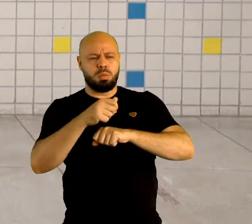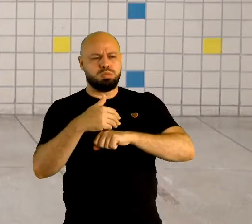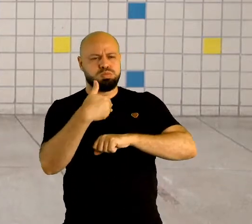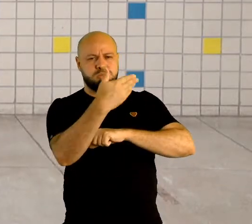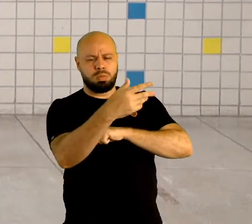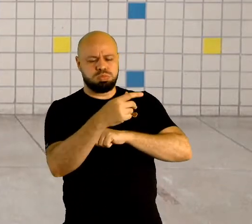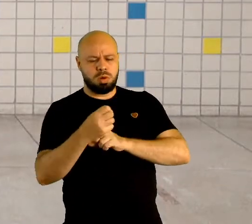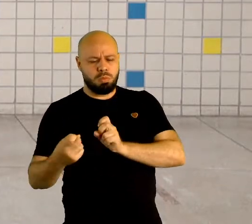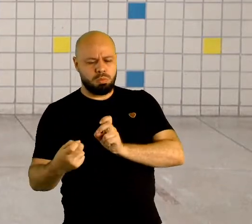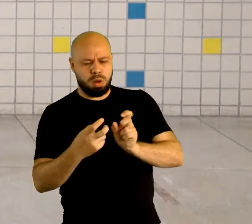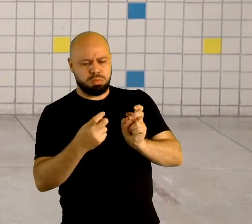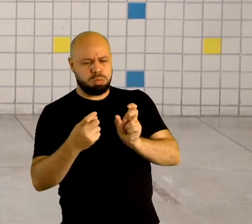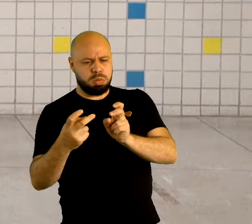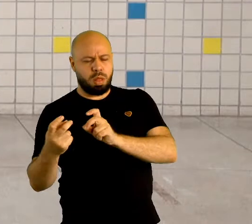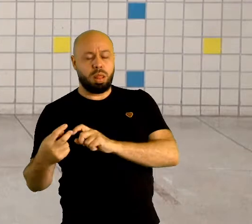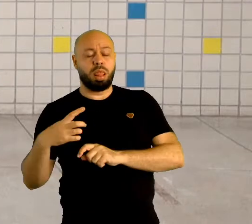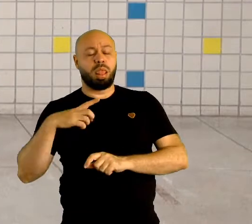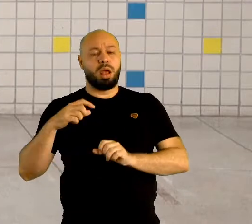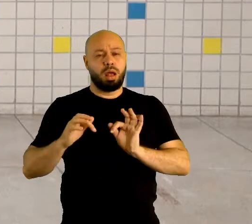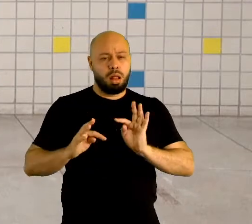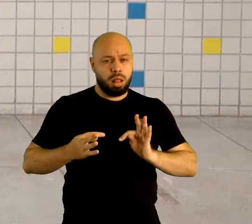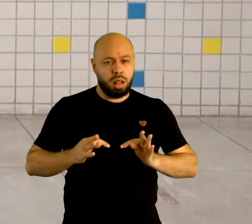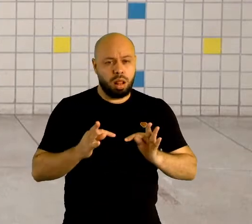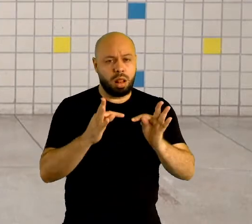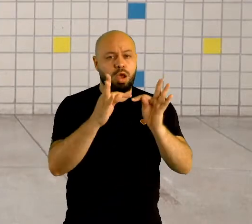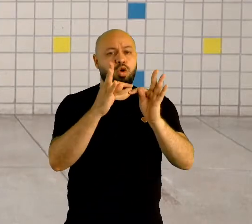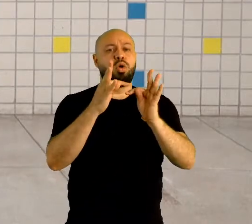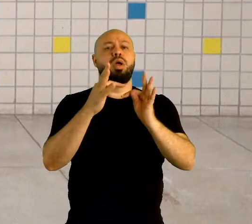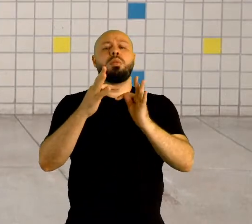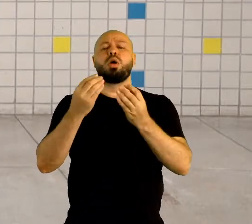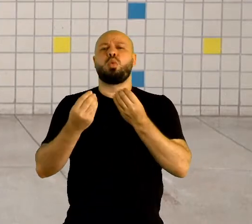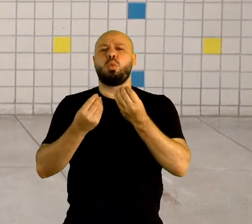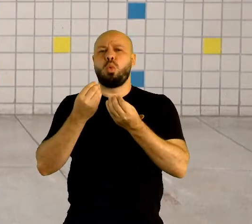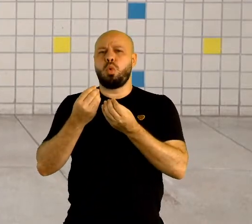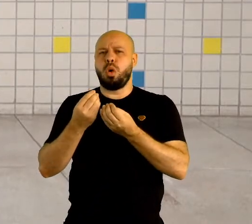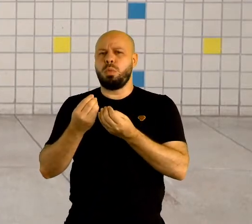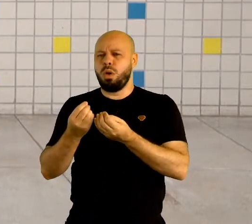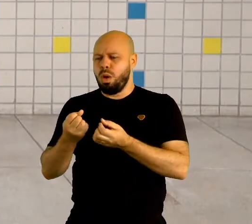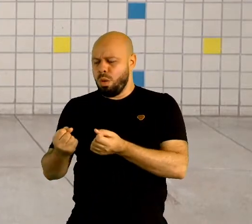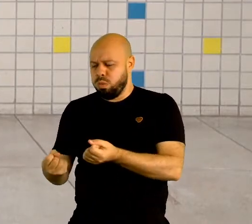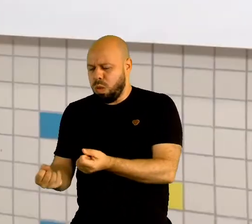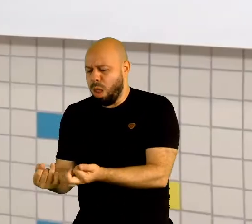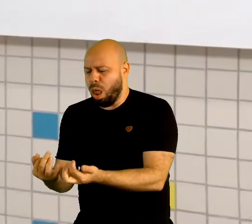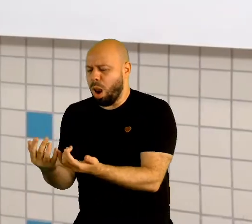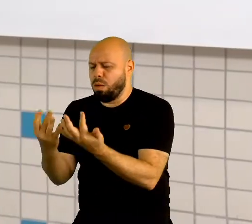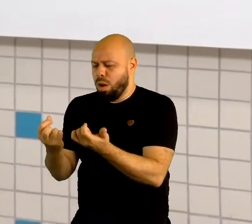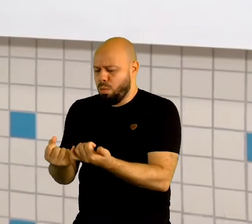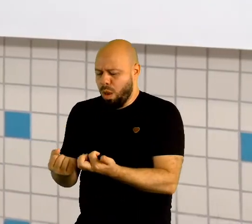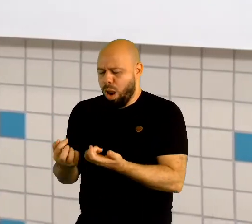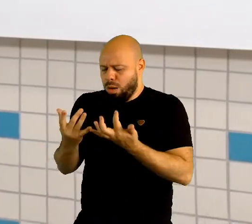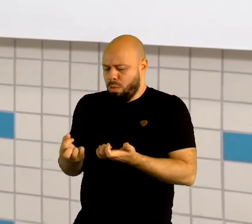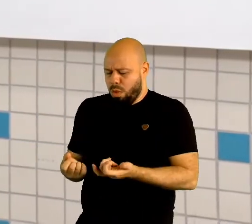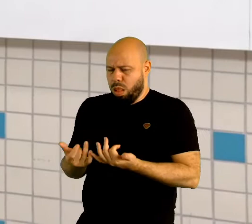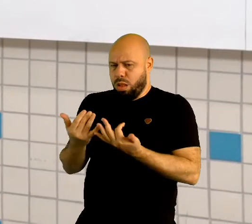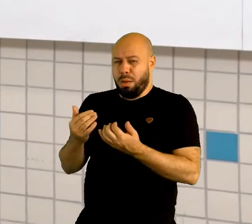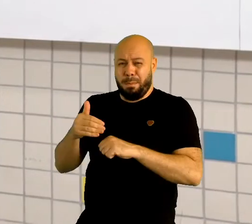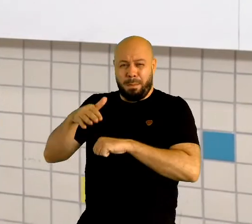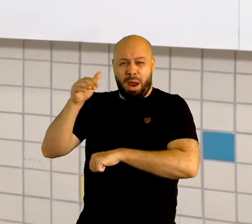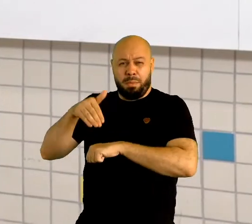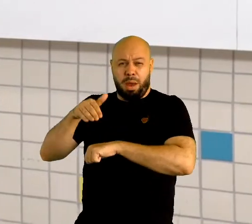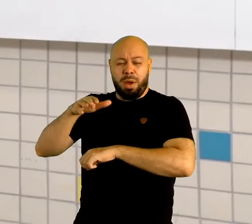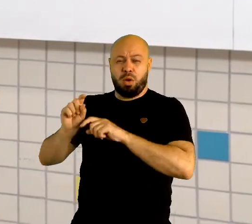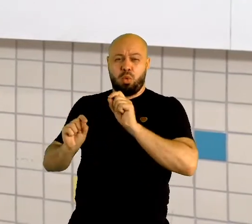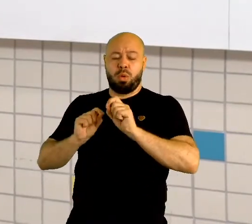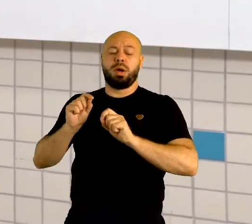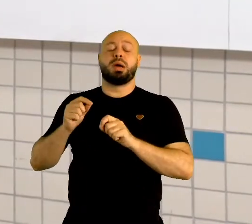uso de tecnologias para aumentar a produtividade. Meninos, e na agricultura moderna, a mão de obra ela tem que